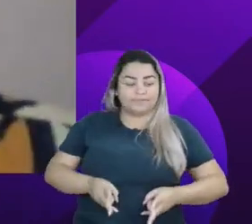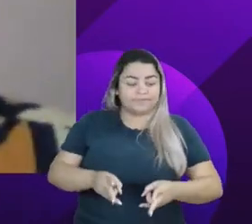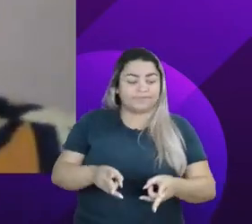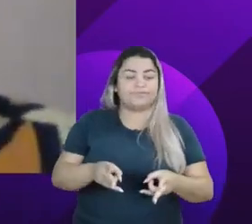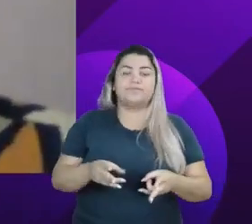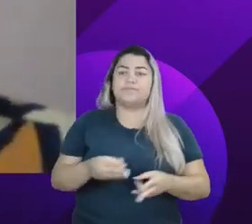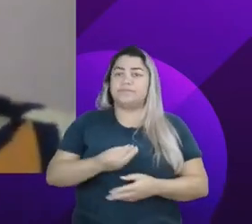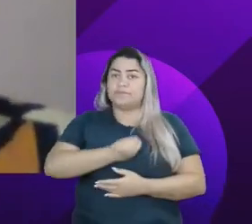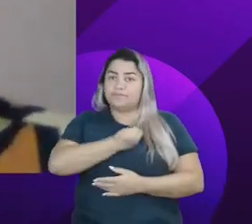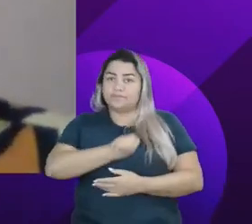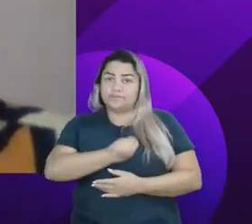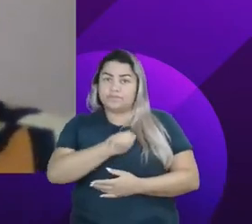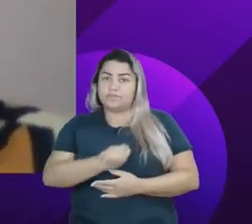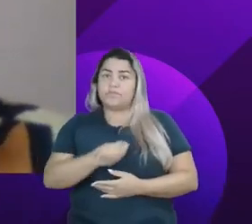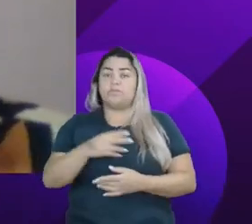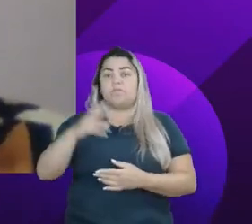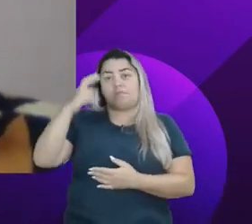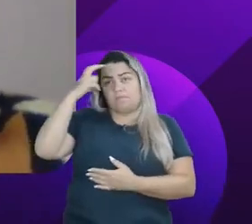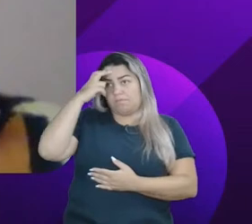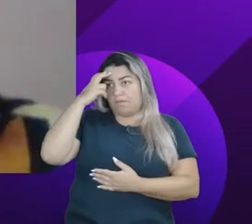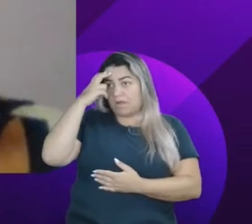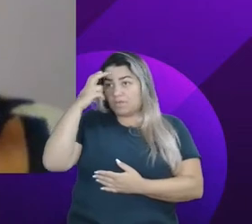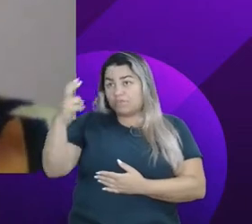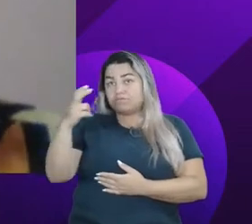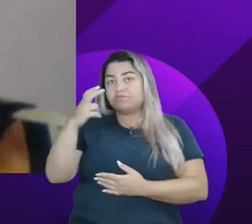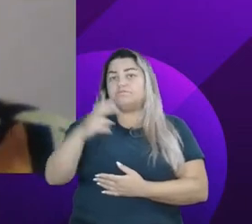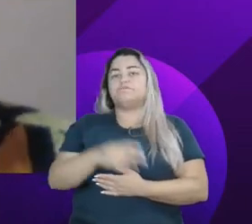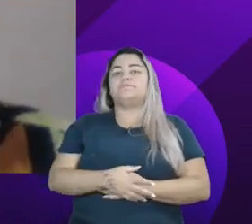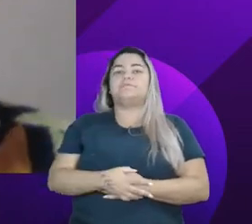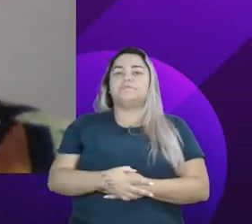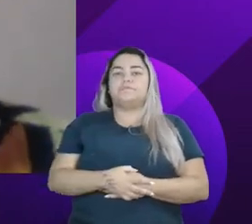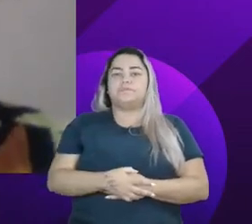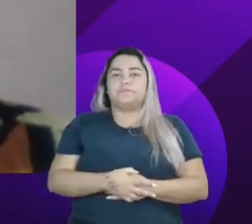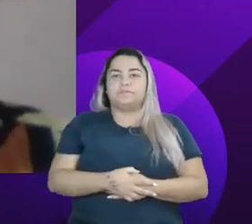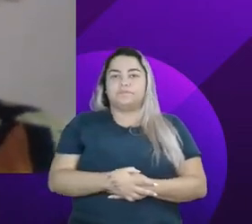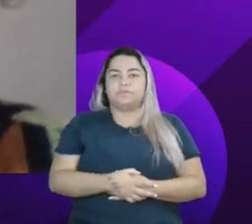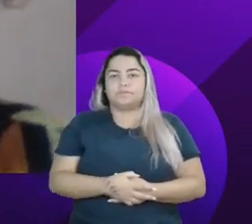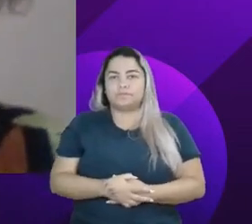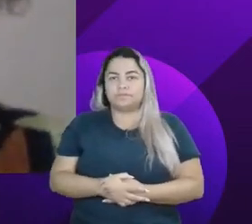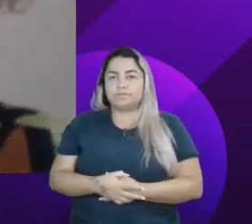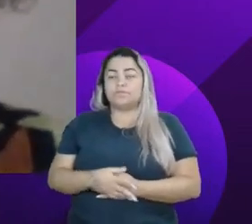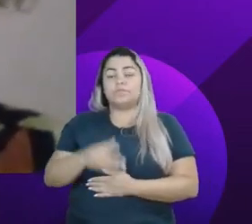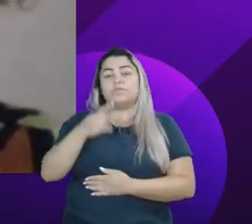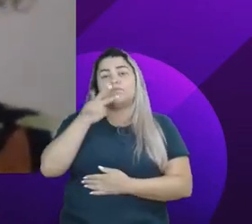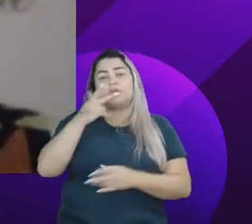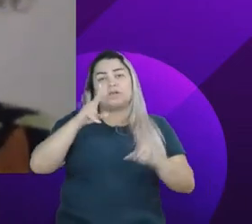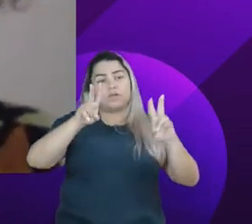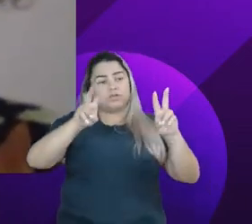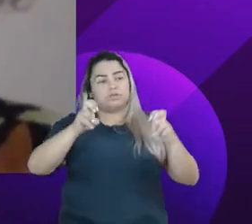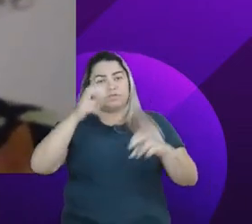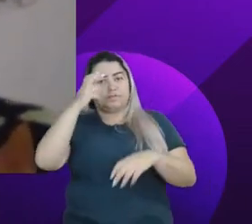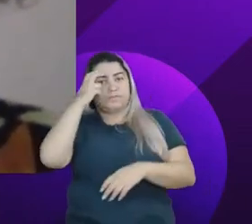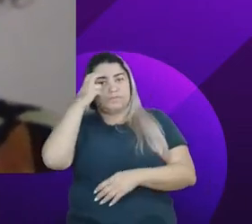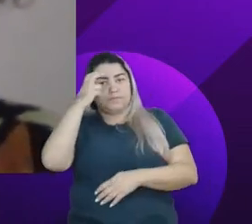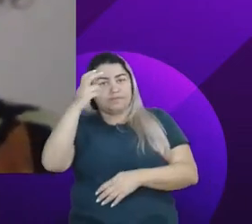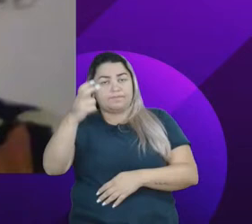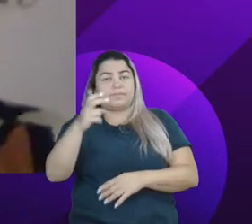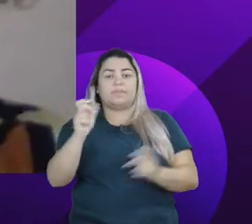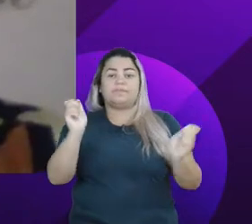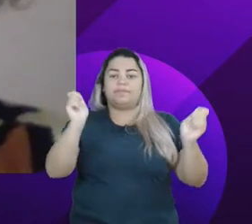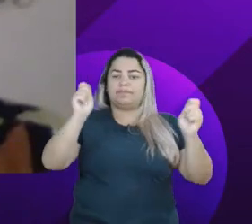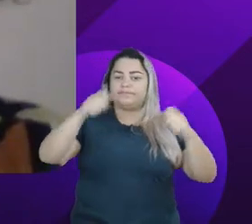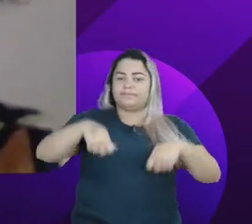muito presente na cultura. Então, quando eu vou falar de cultura, eu